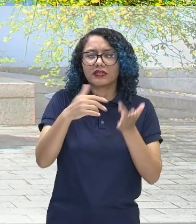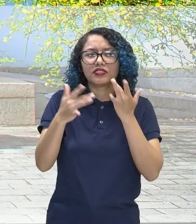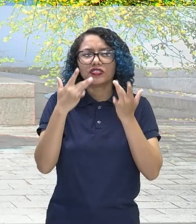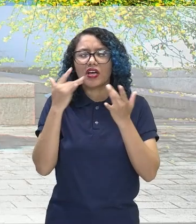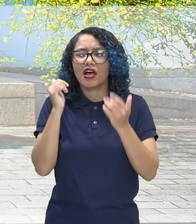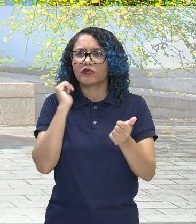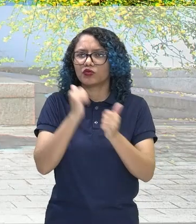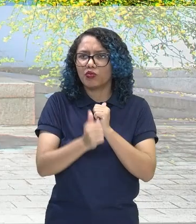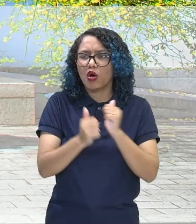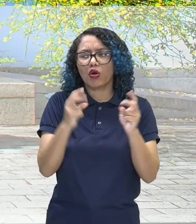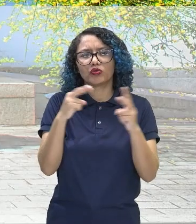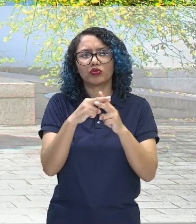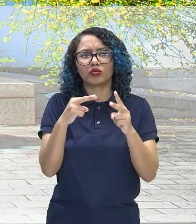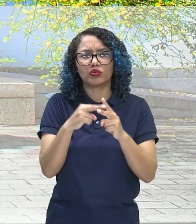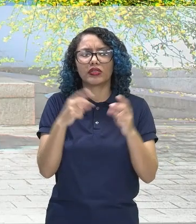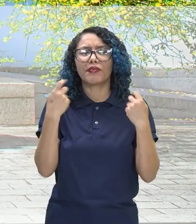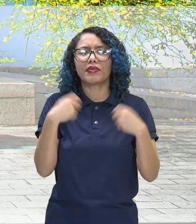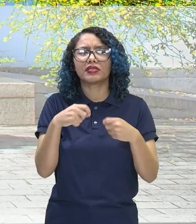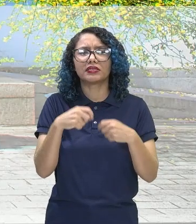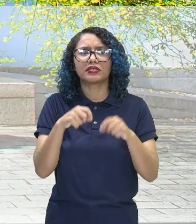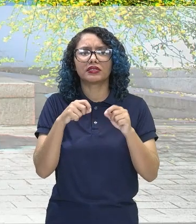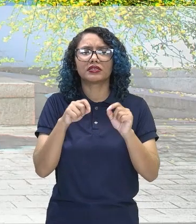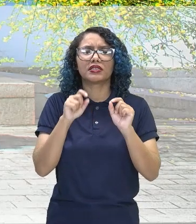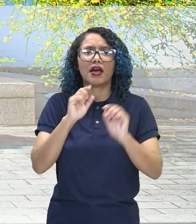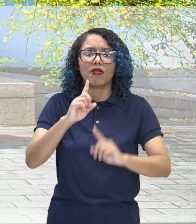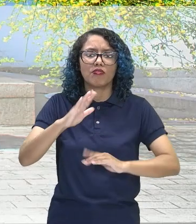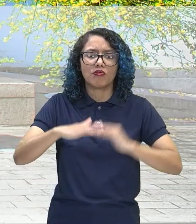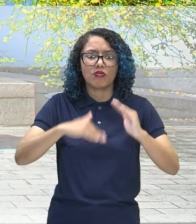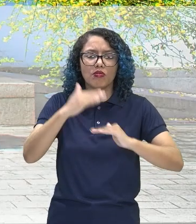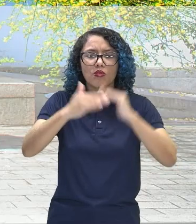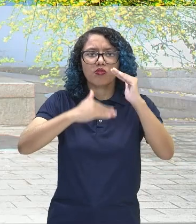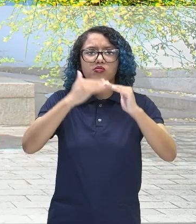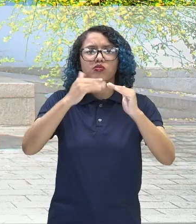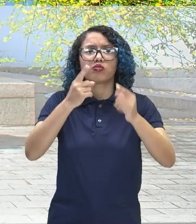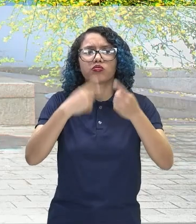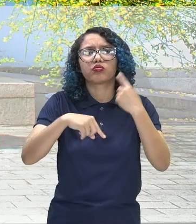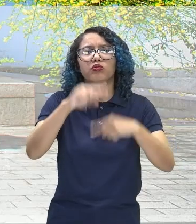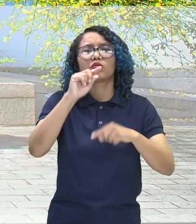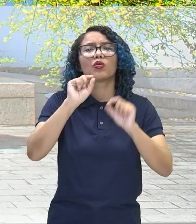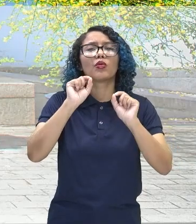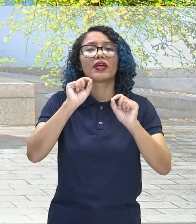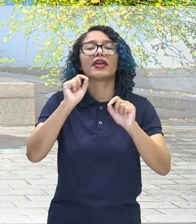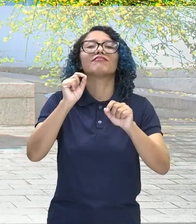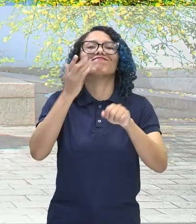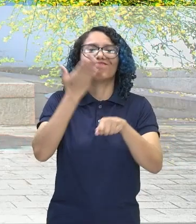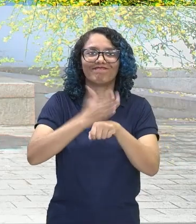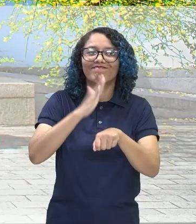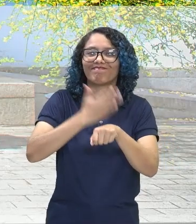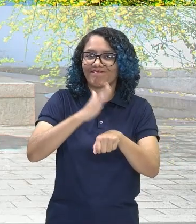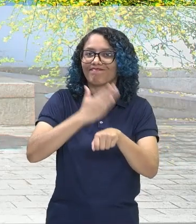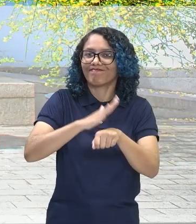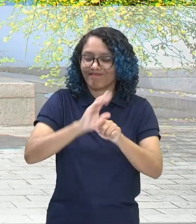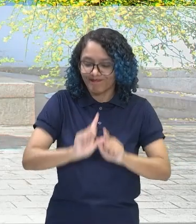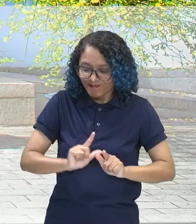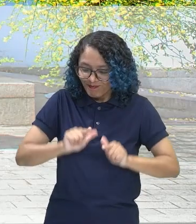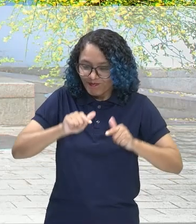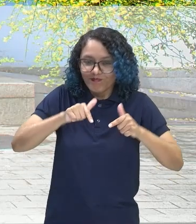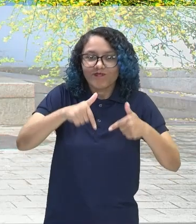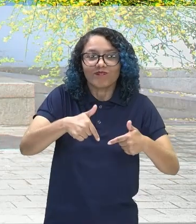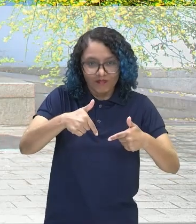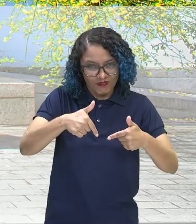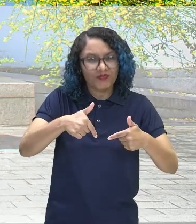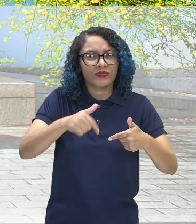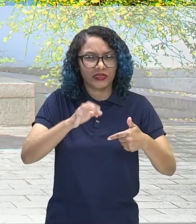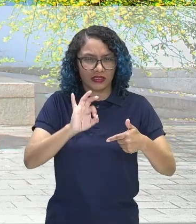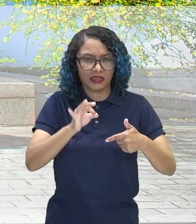uma luta, o que a gente tem que fazer para evoluir? A gente tem que treinar com dedicação. Então, todas